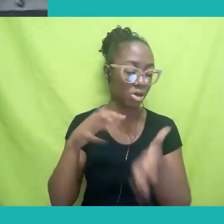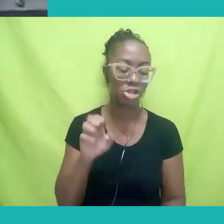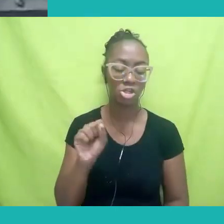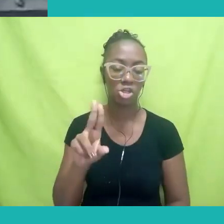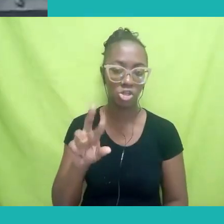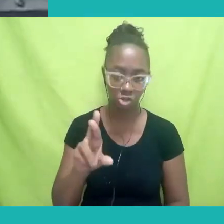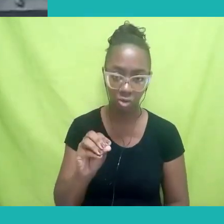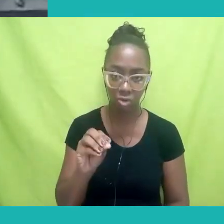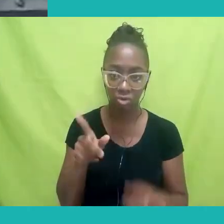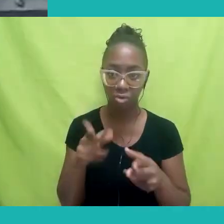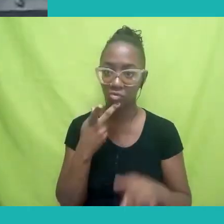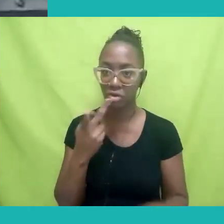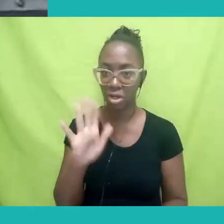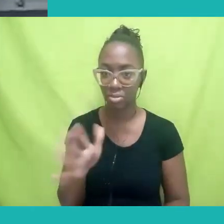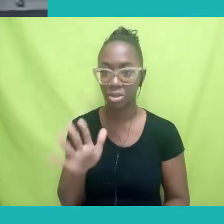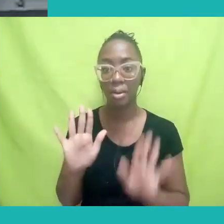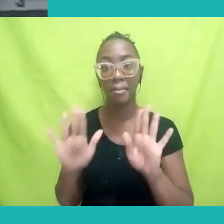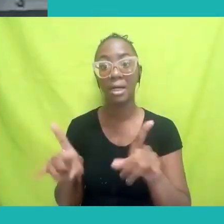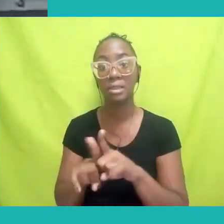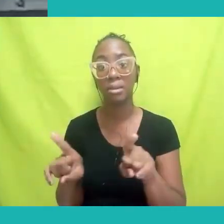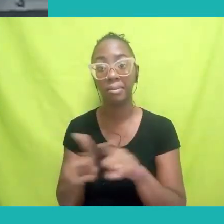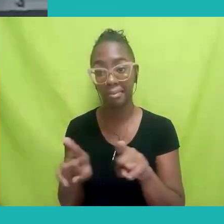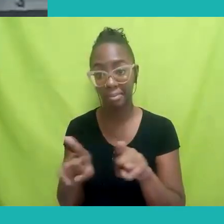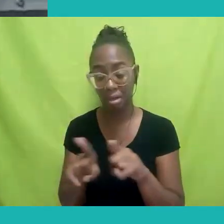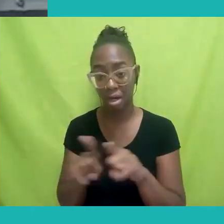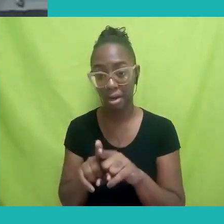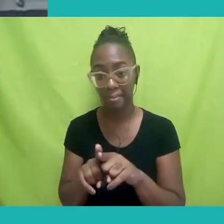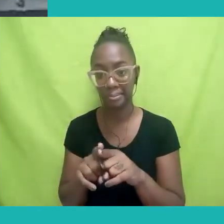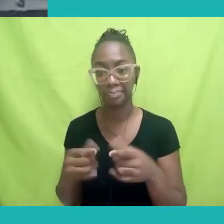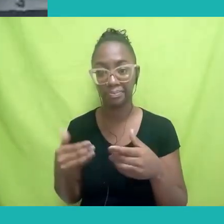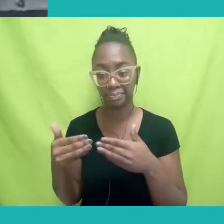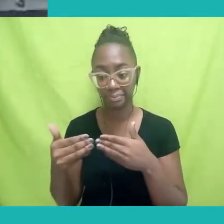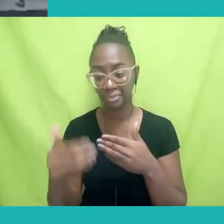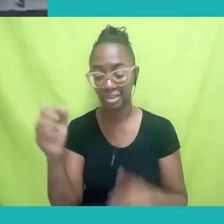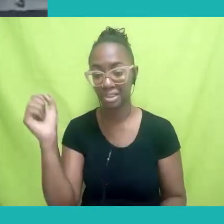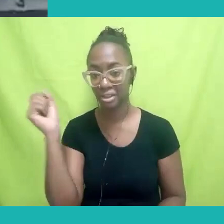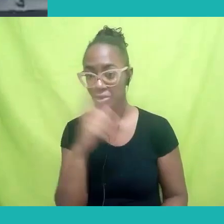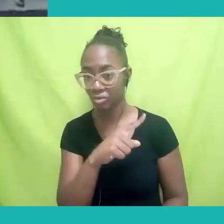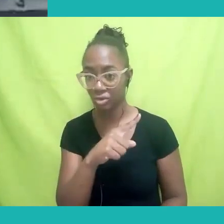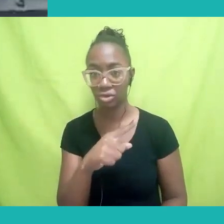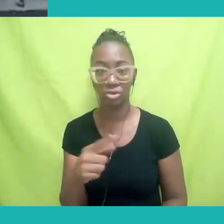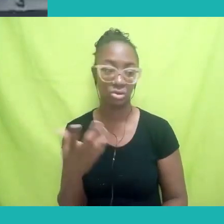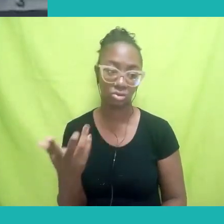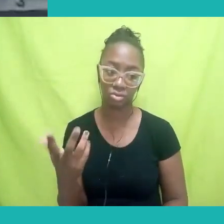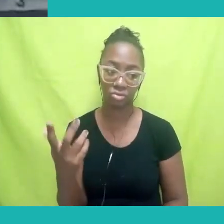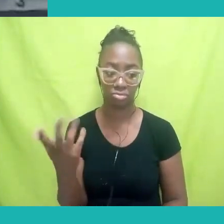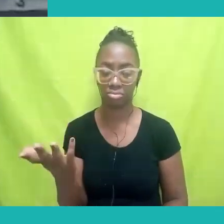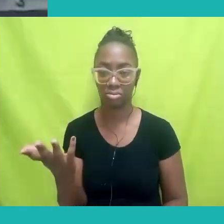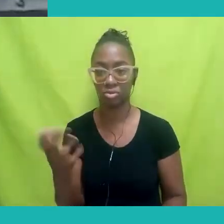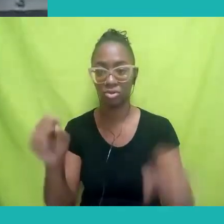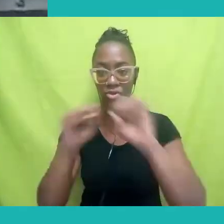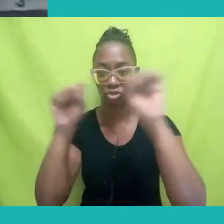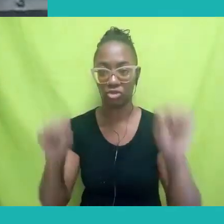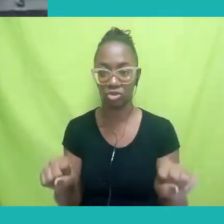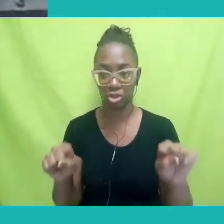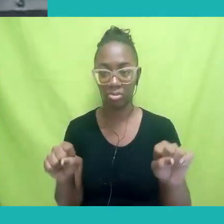além disso, de todo modo, é atuarialmente muito difícil ou mesmo inviável um sistema